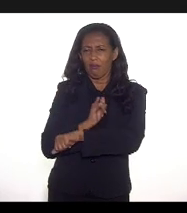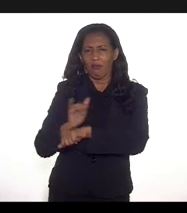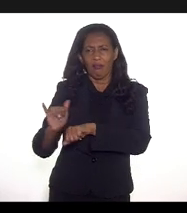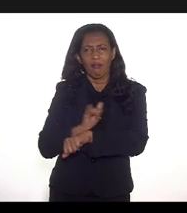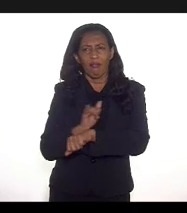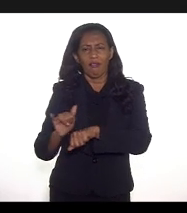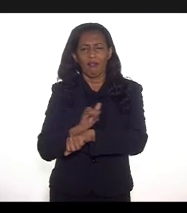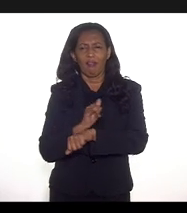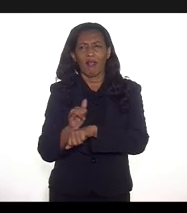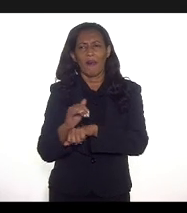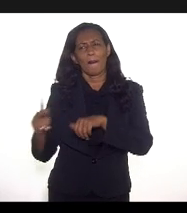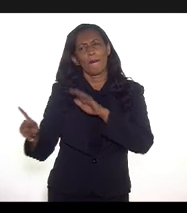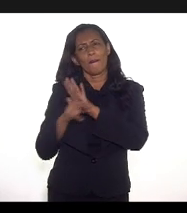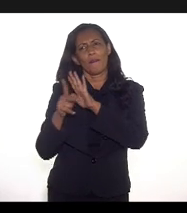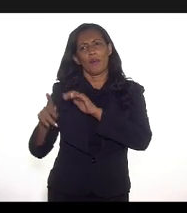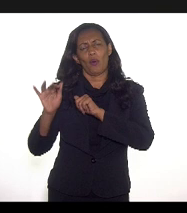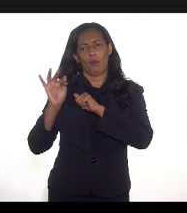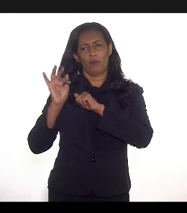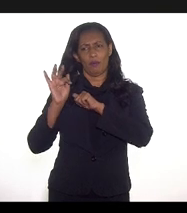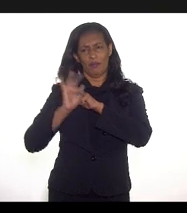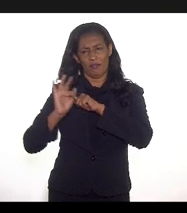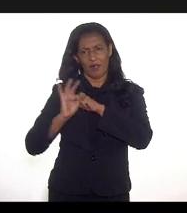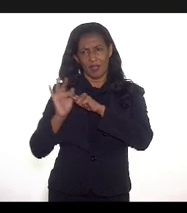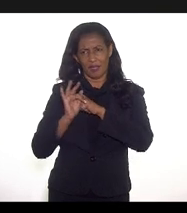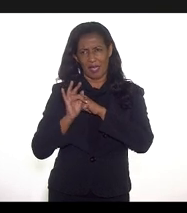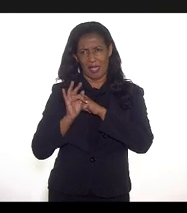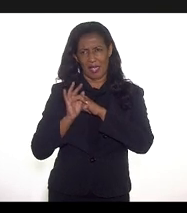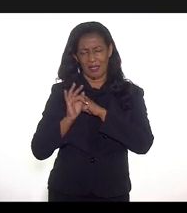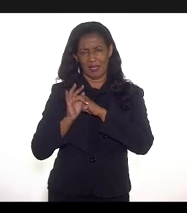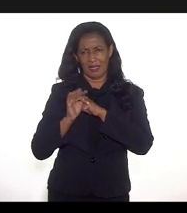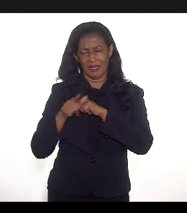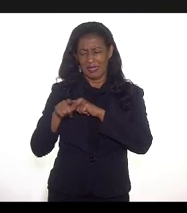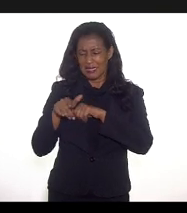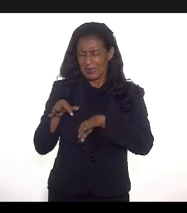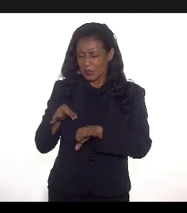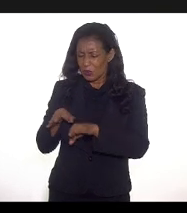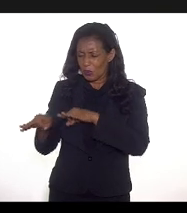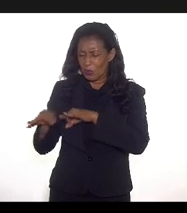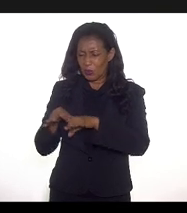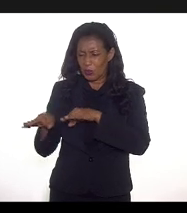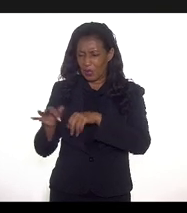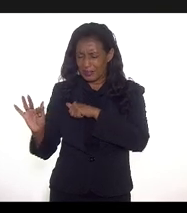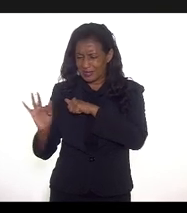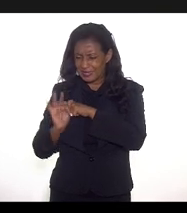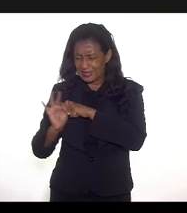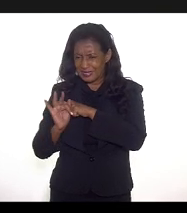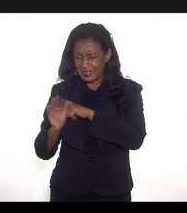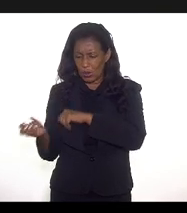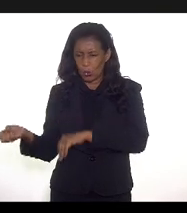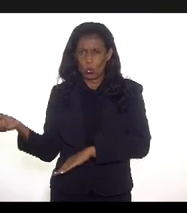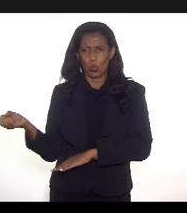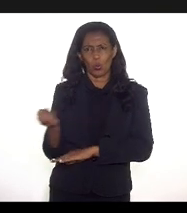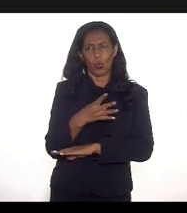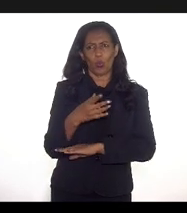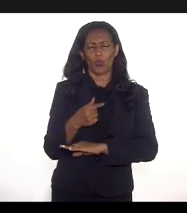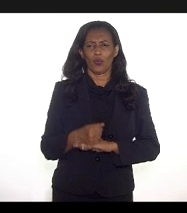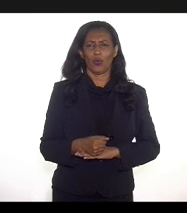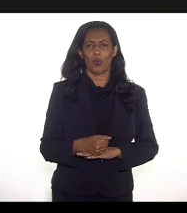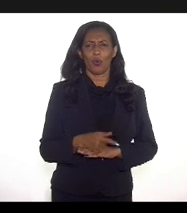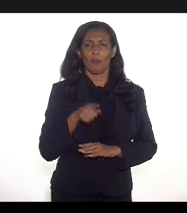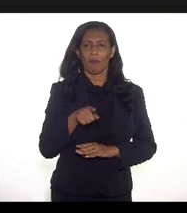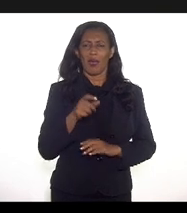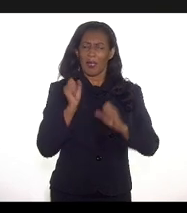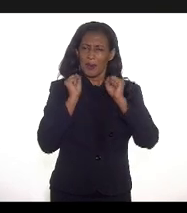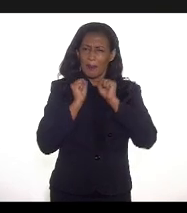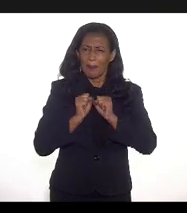para a FAETEC, que saia desse planejamento estratégico, um mapa estratégico, onde que possa se